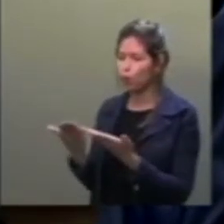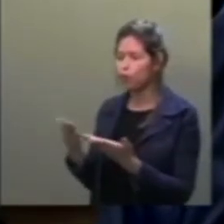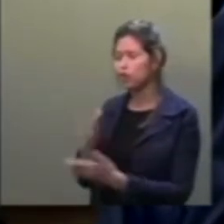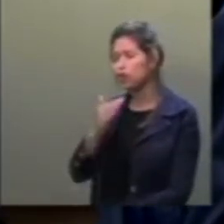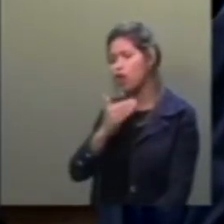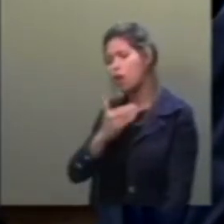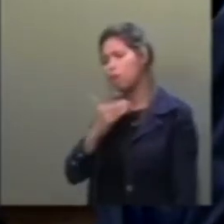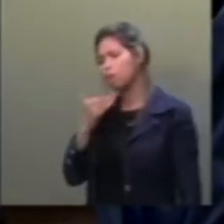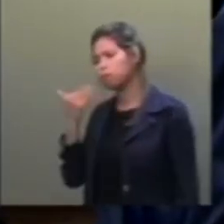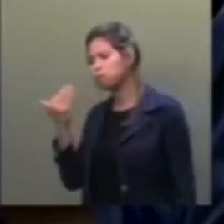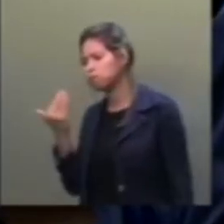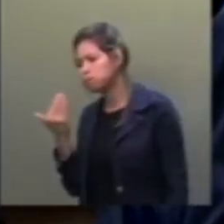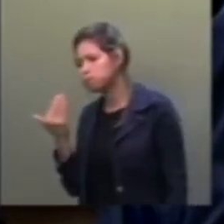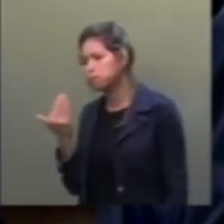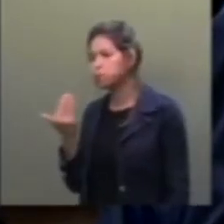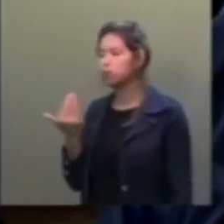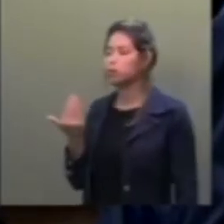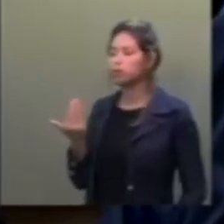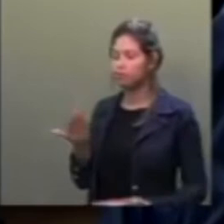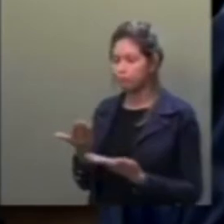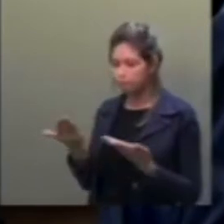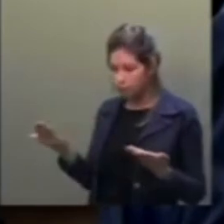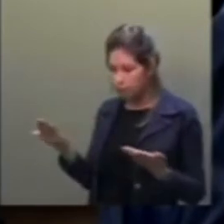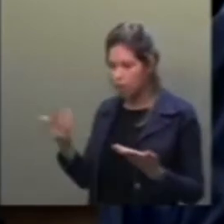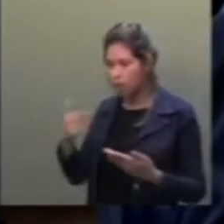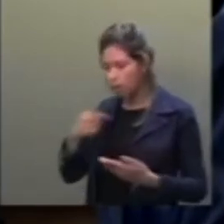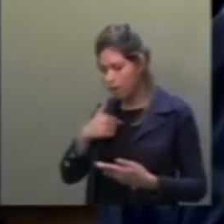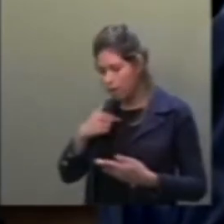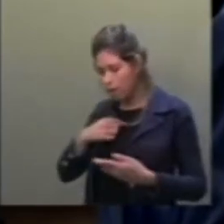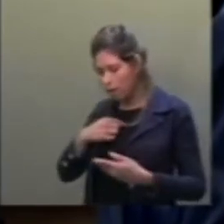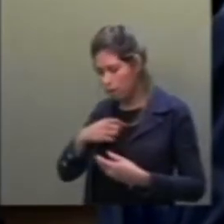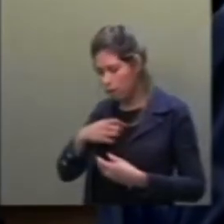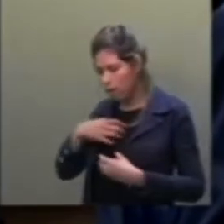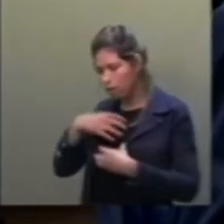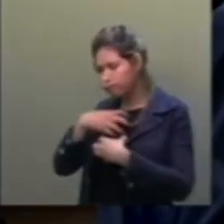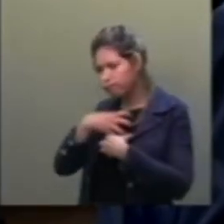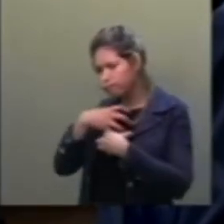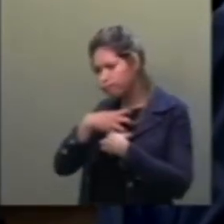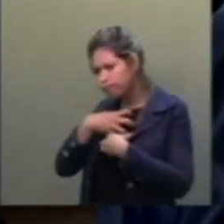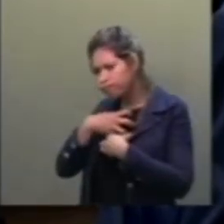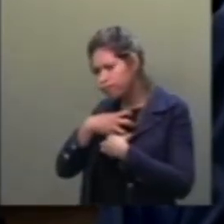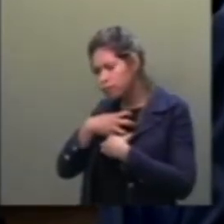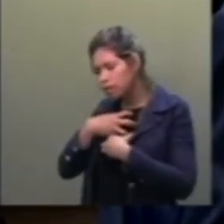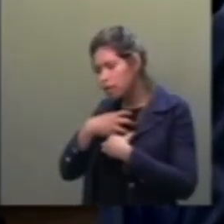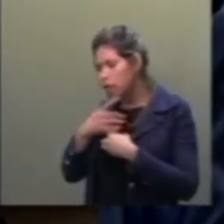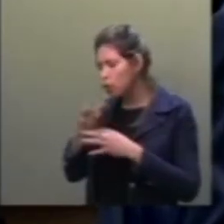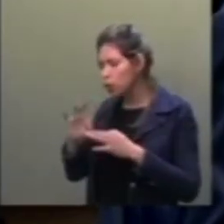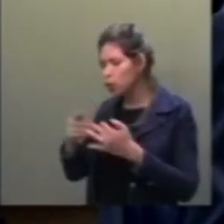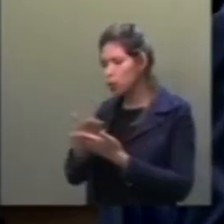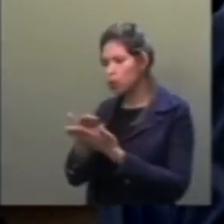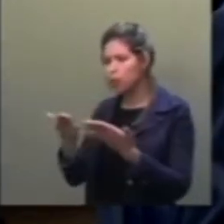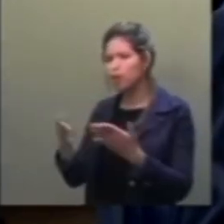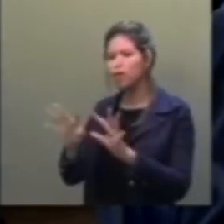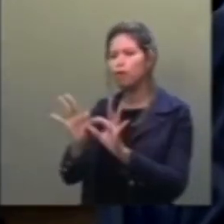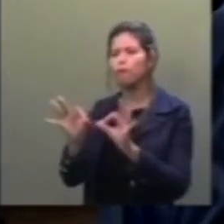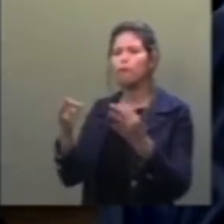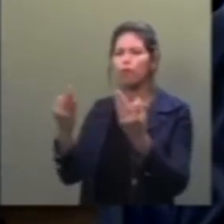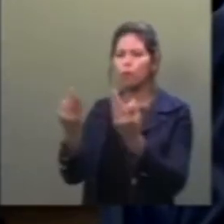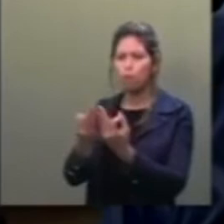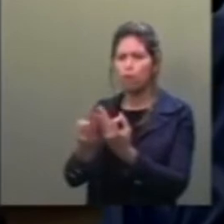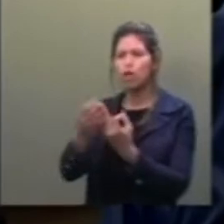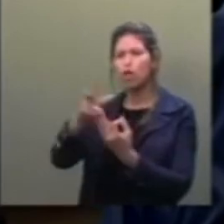hoje e eu quero aqui nesse momento apresentar minhas condolências e sentimentos a toda a família do vereador Rodrigão